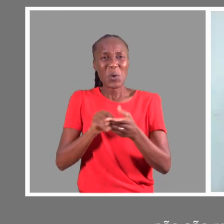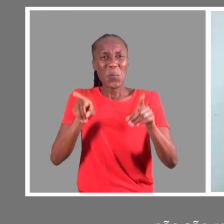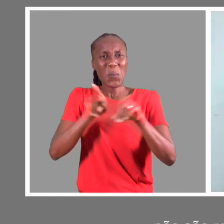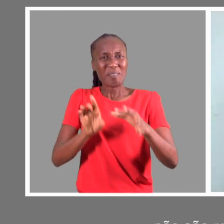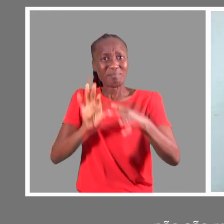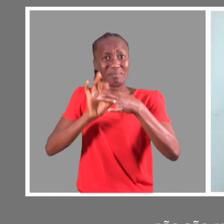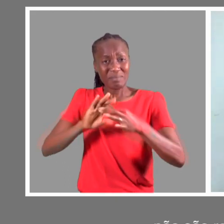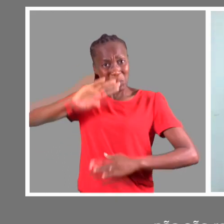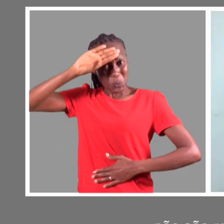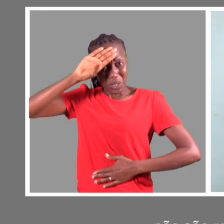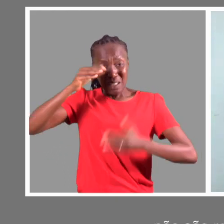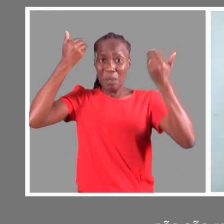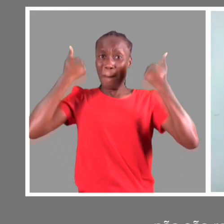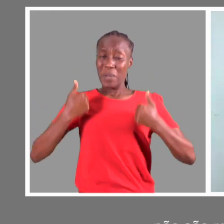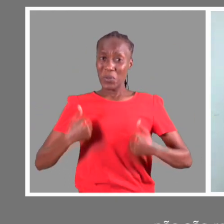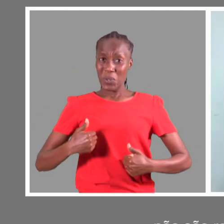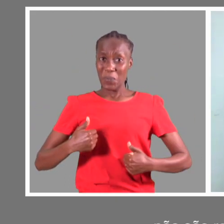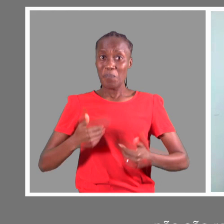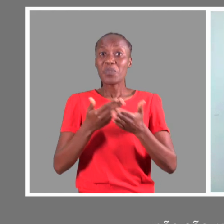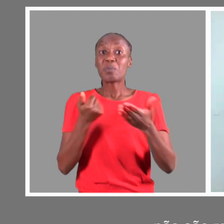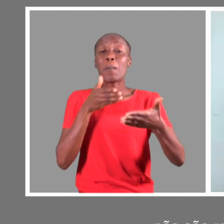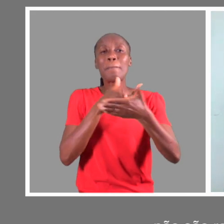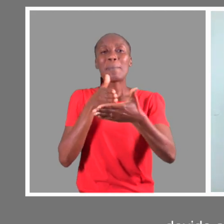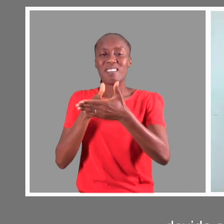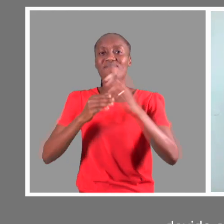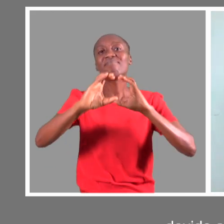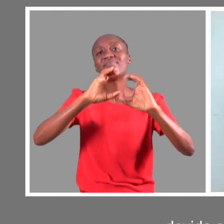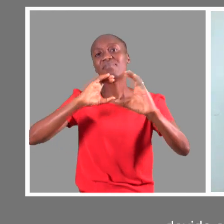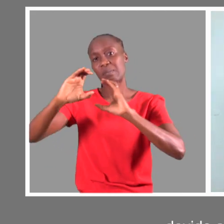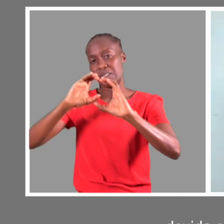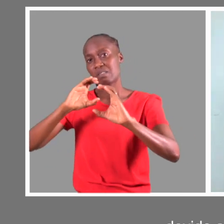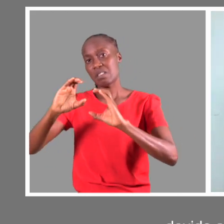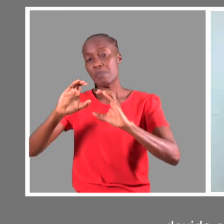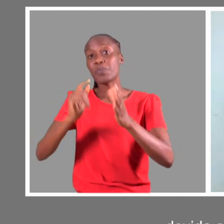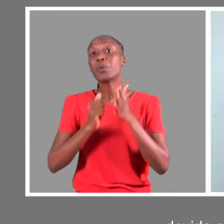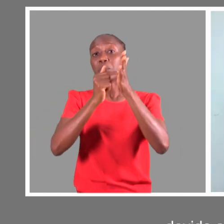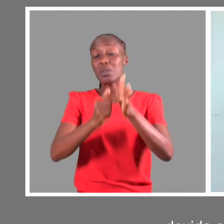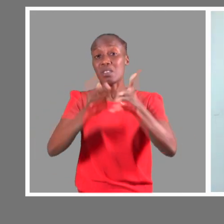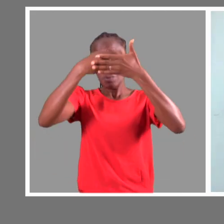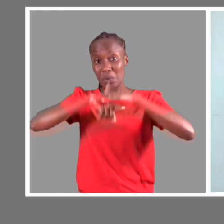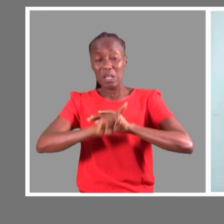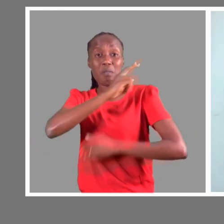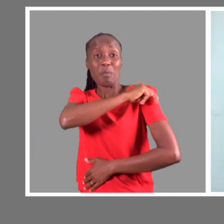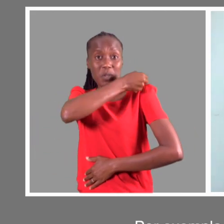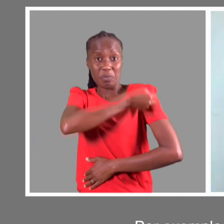receitados medicamentos conforme a doença que tem a pessoa, devido a barriga de comunicação.